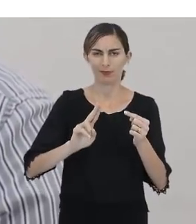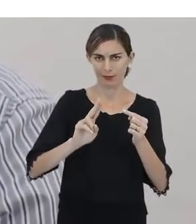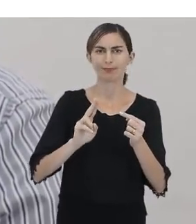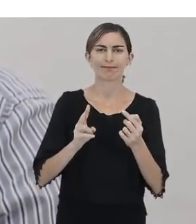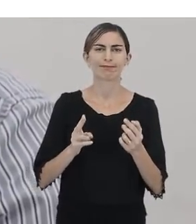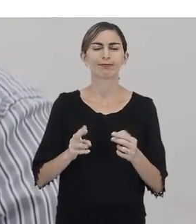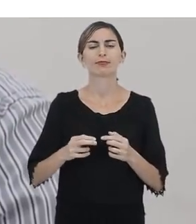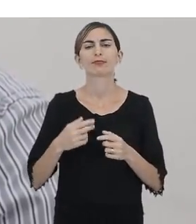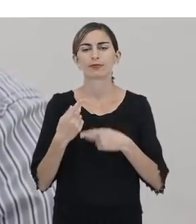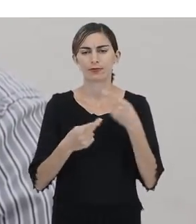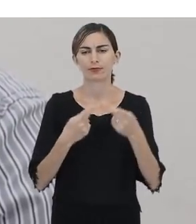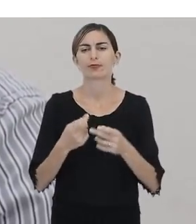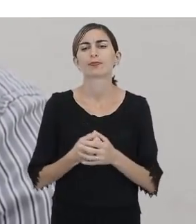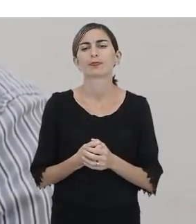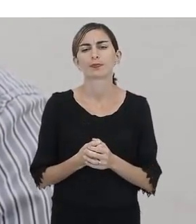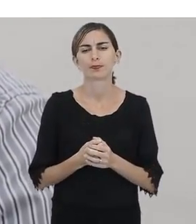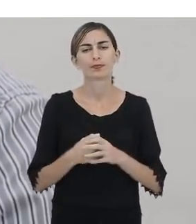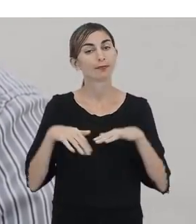definir as dimensões.